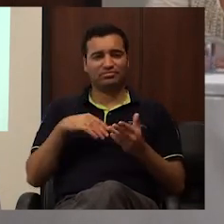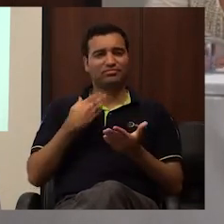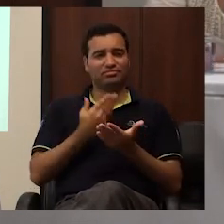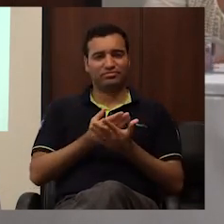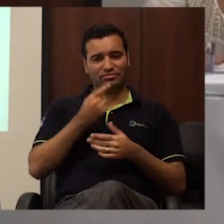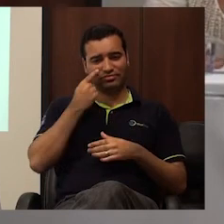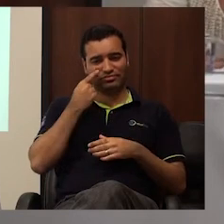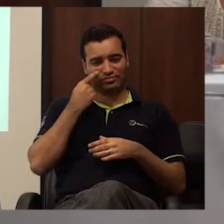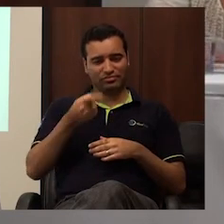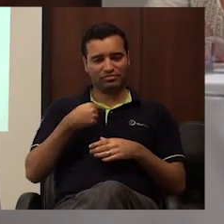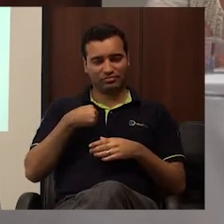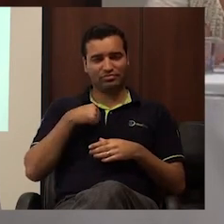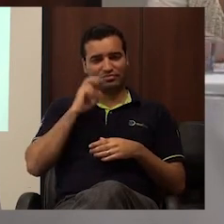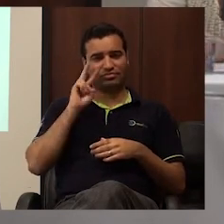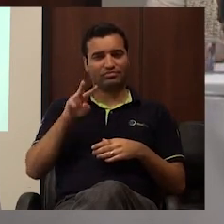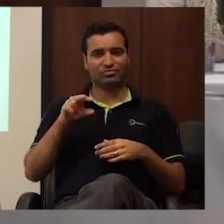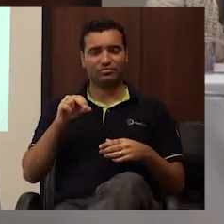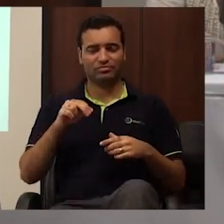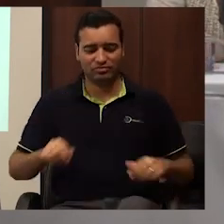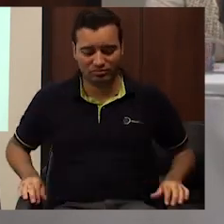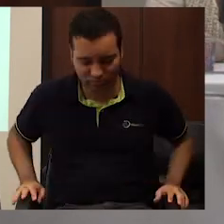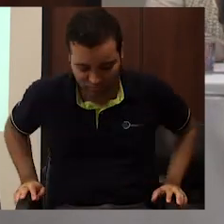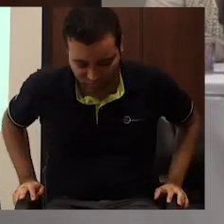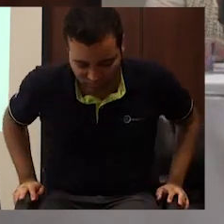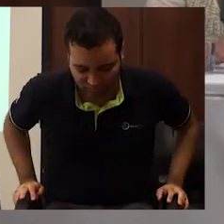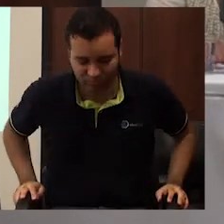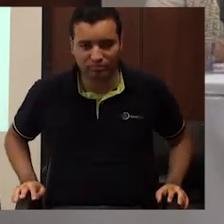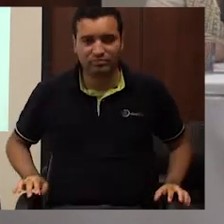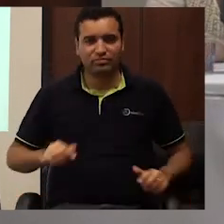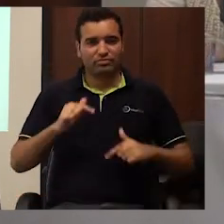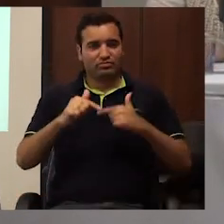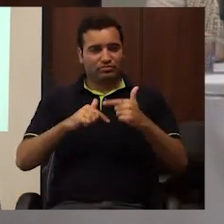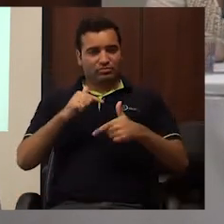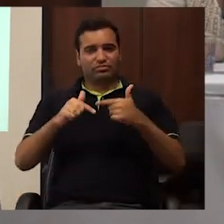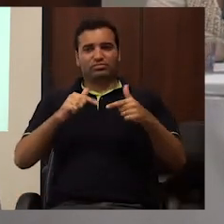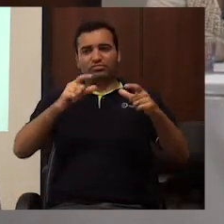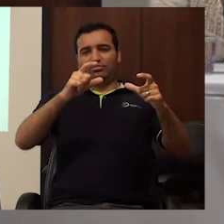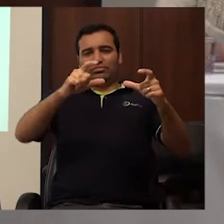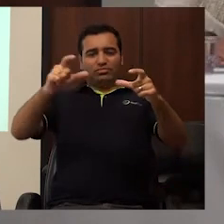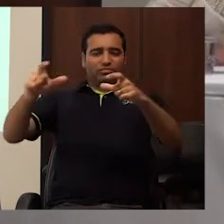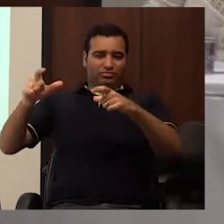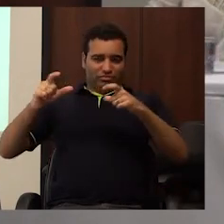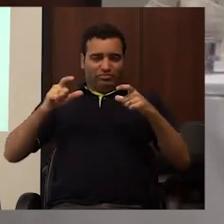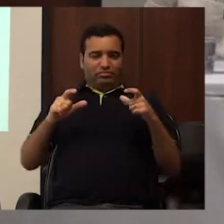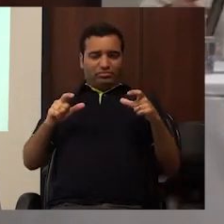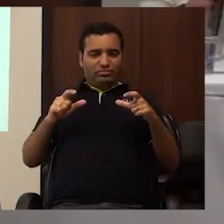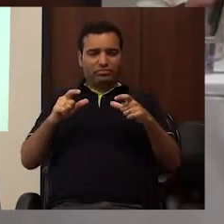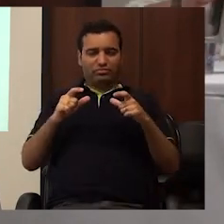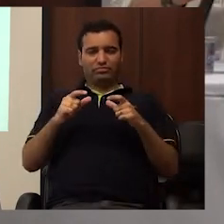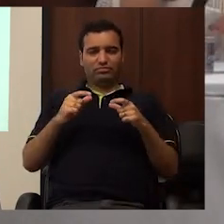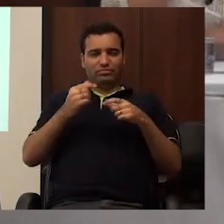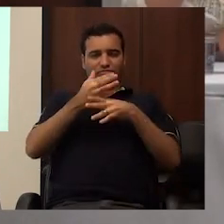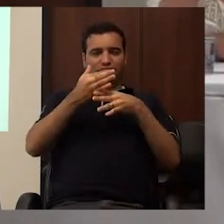estamos vendo, eu tenho visto, né, no trabalho que faço diretamente nos municípios, né,